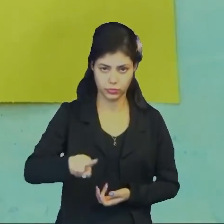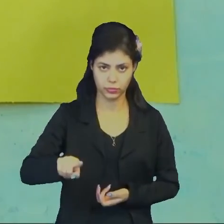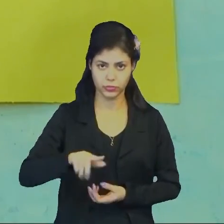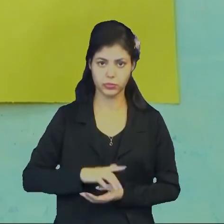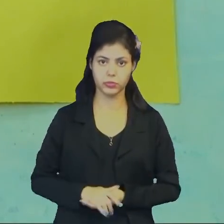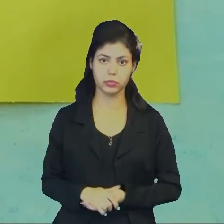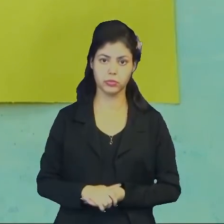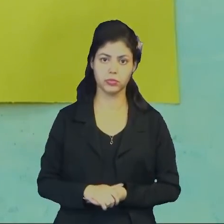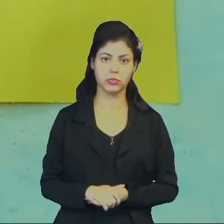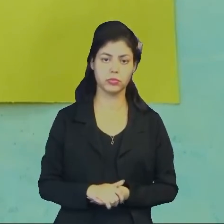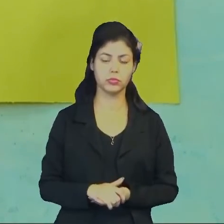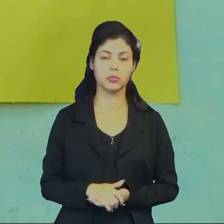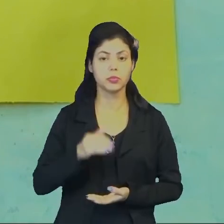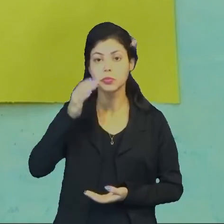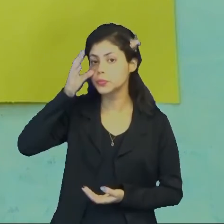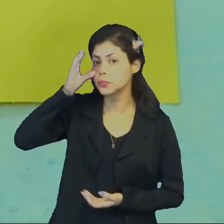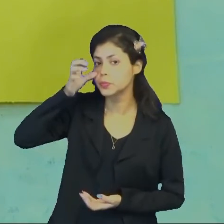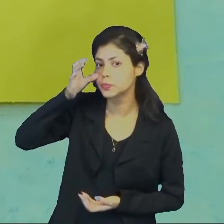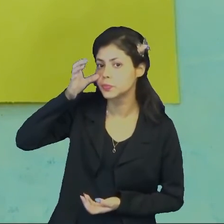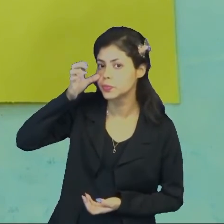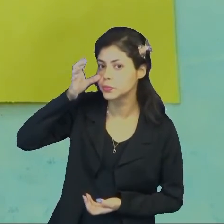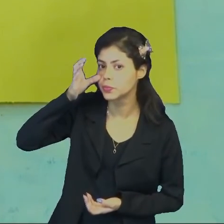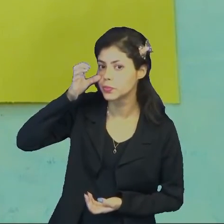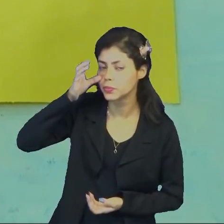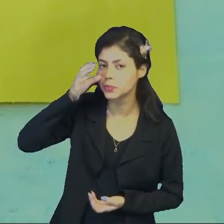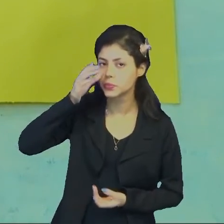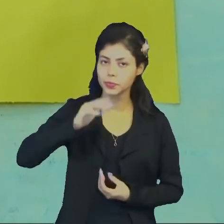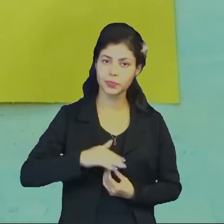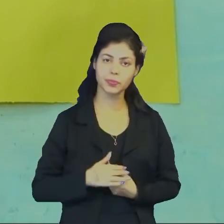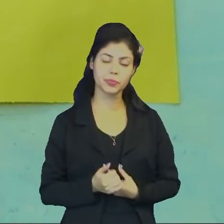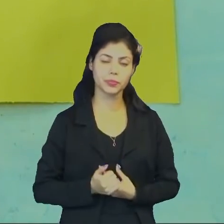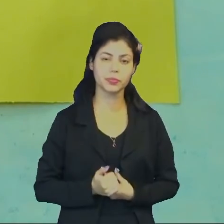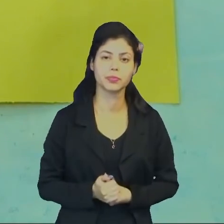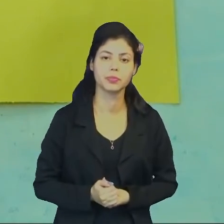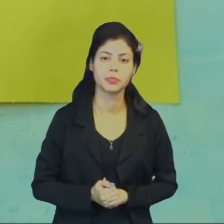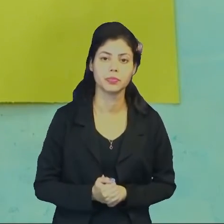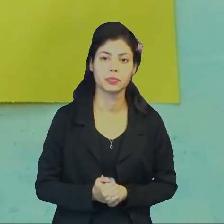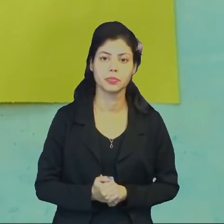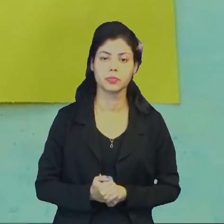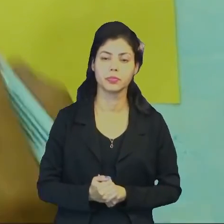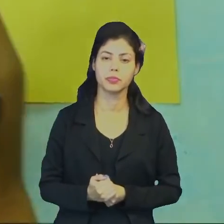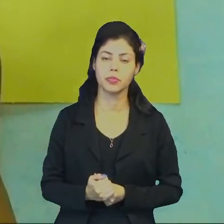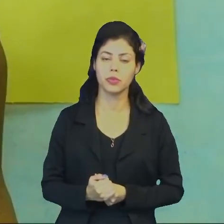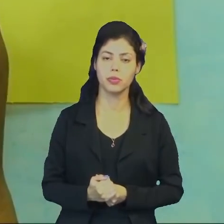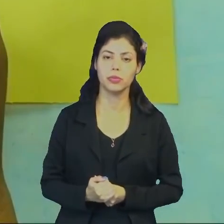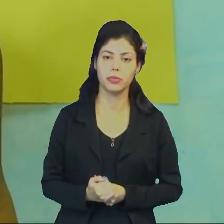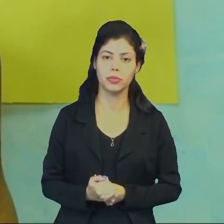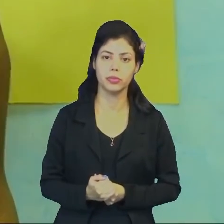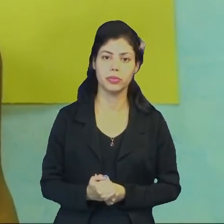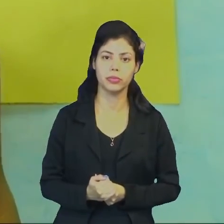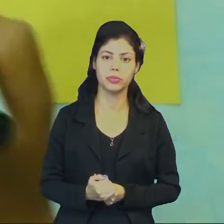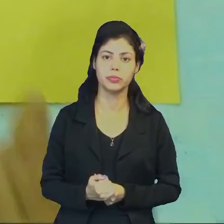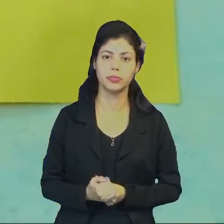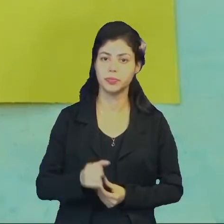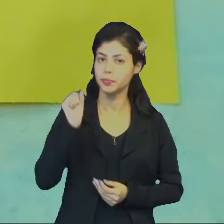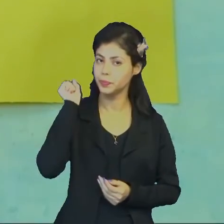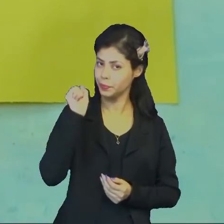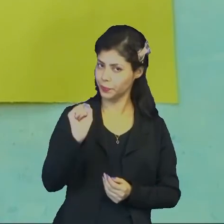Z. Anzol. E curioso, curioso,